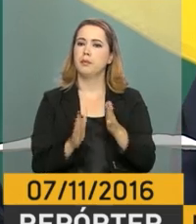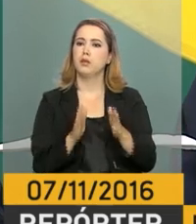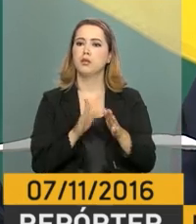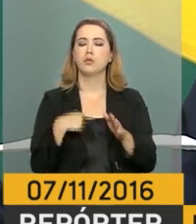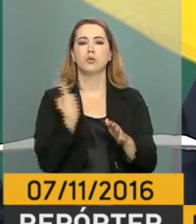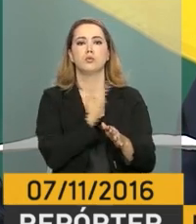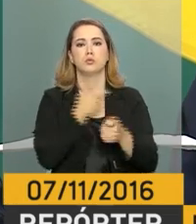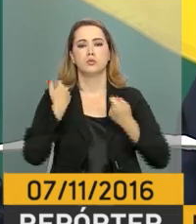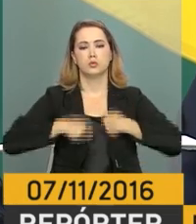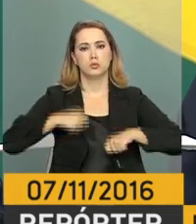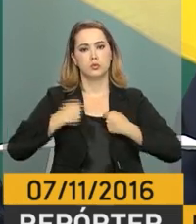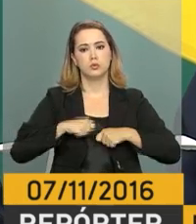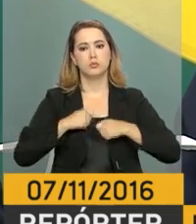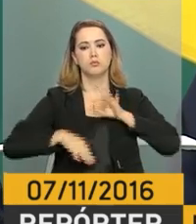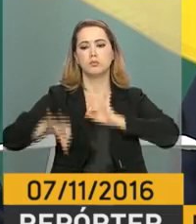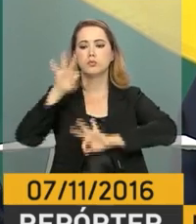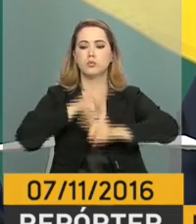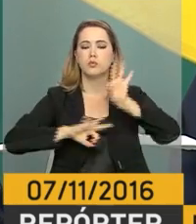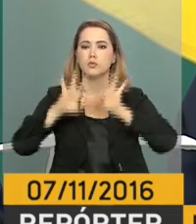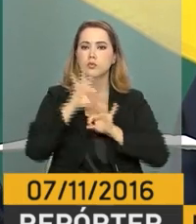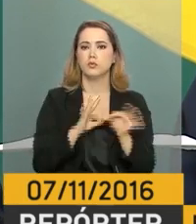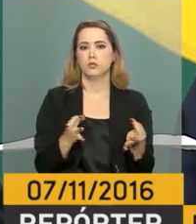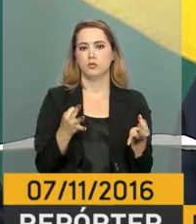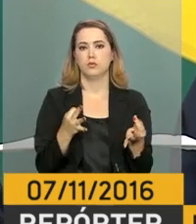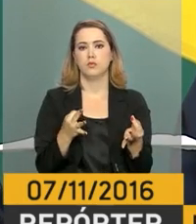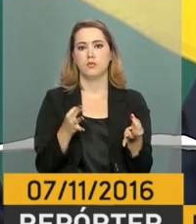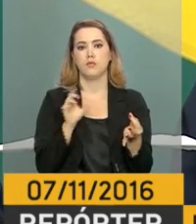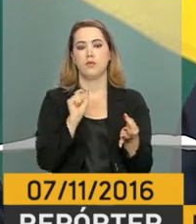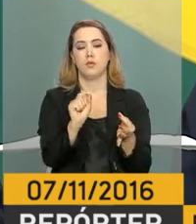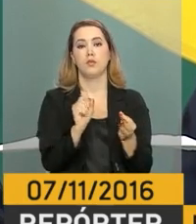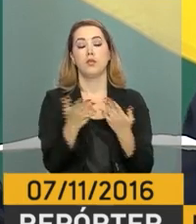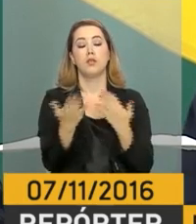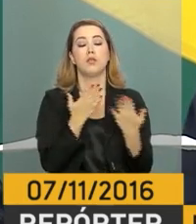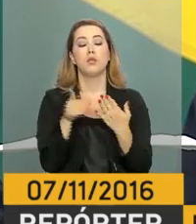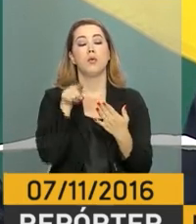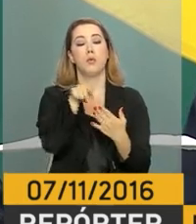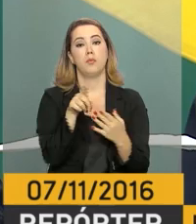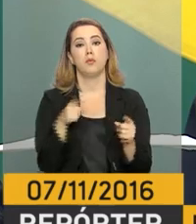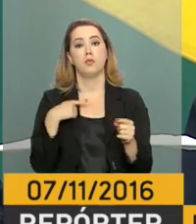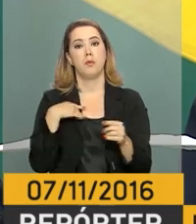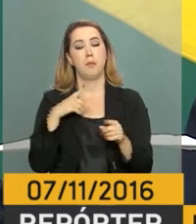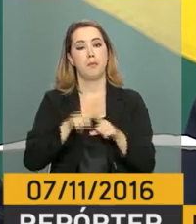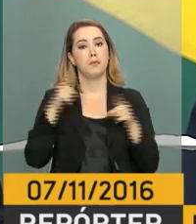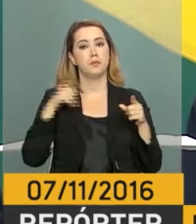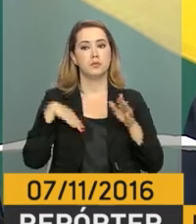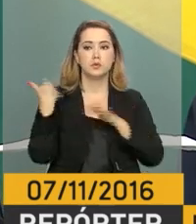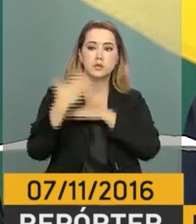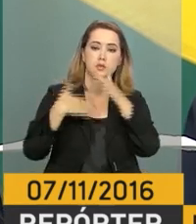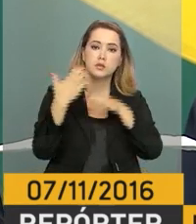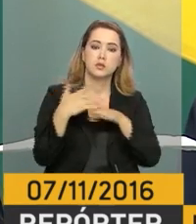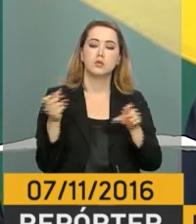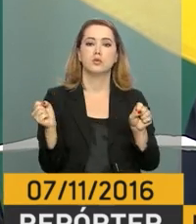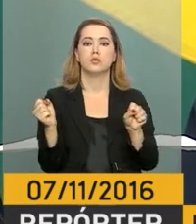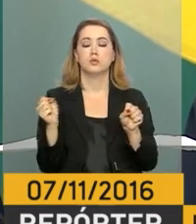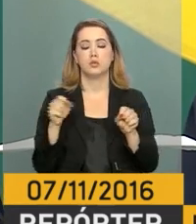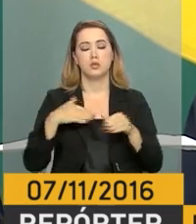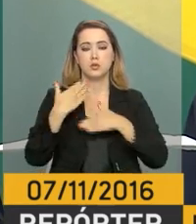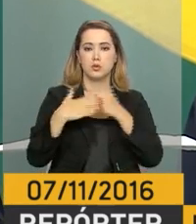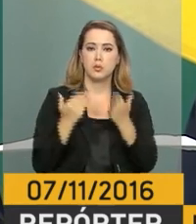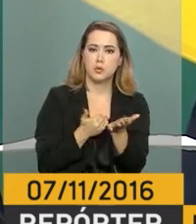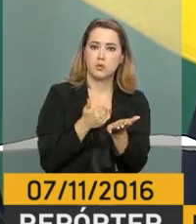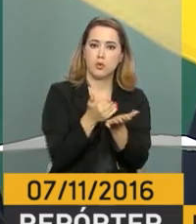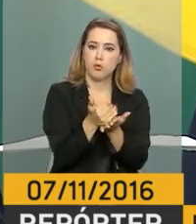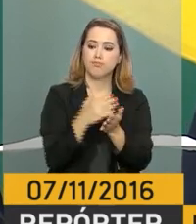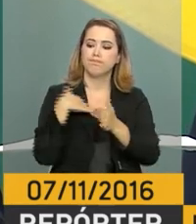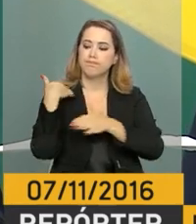vamos precisar nos organizar em relação a isso, mas logo as obras terão sequência. E há uma novidade